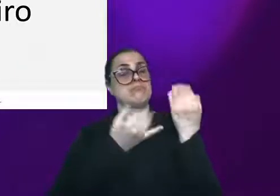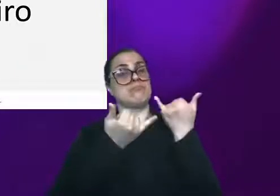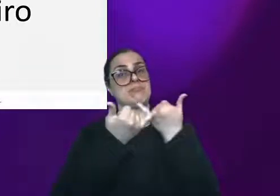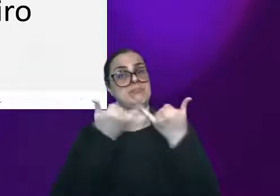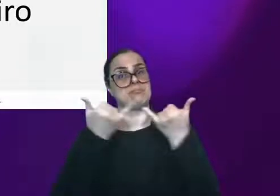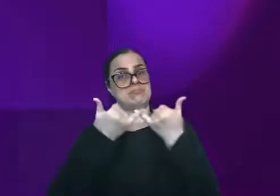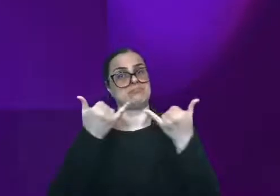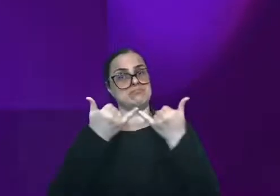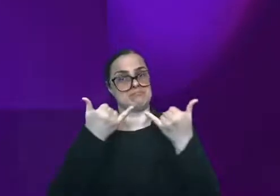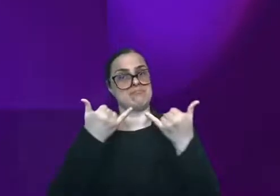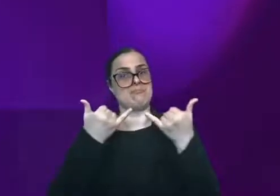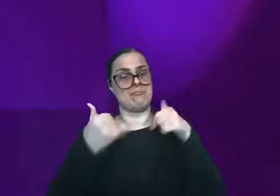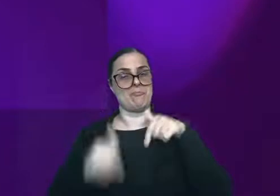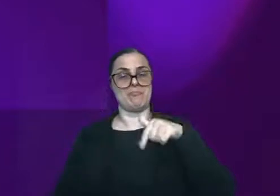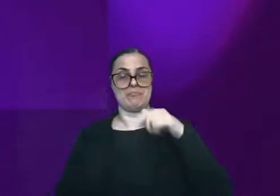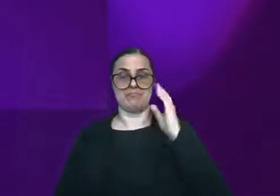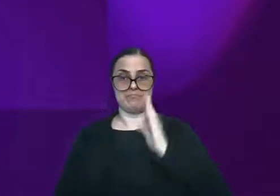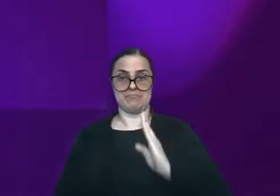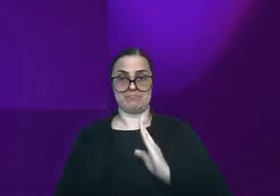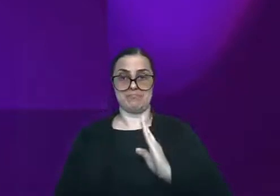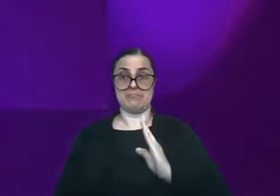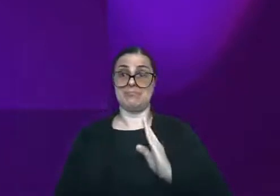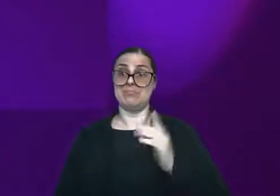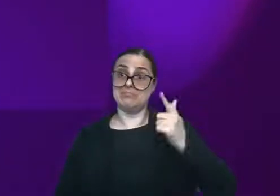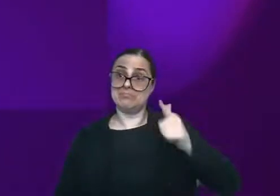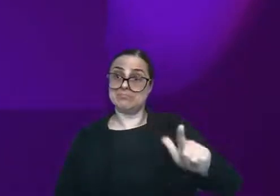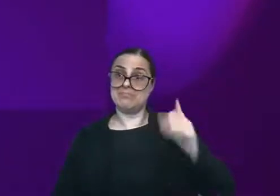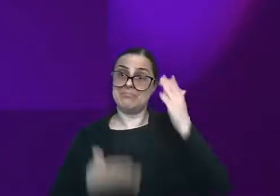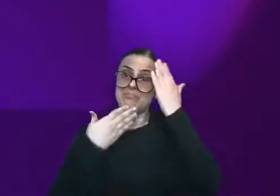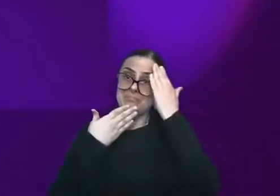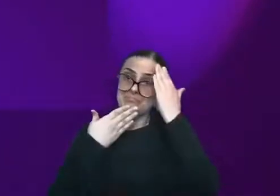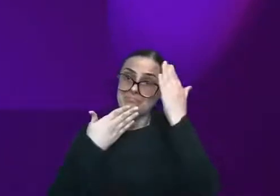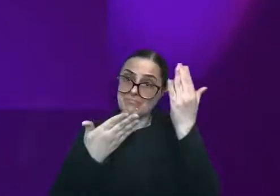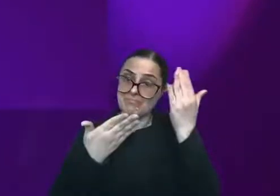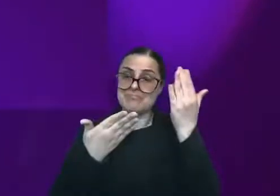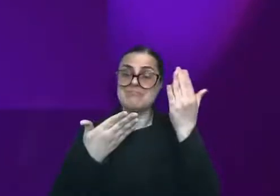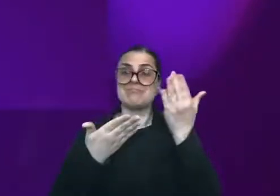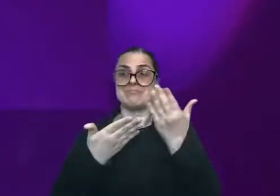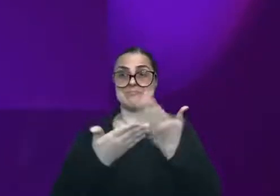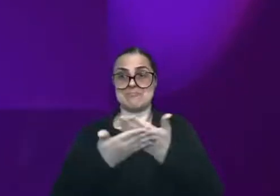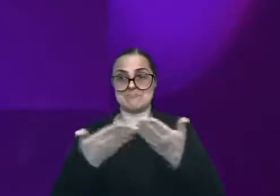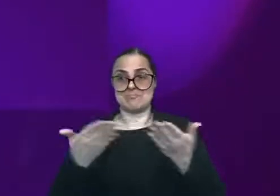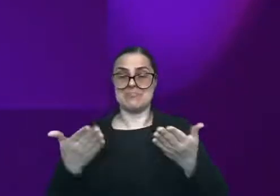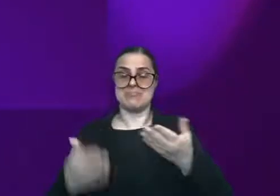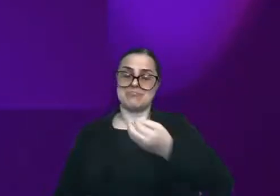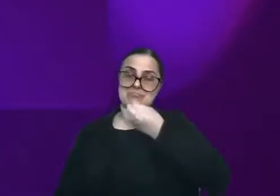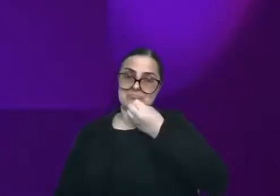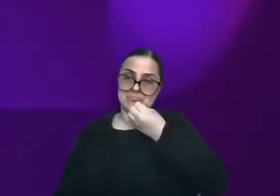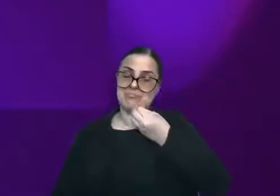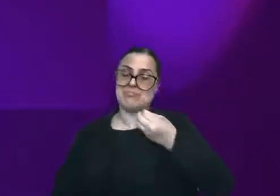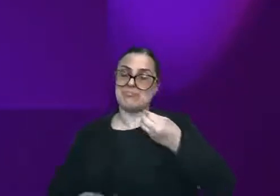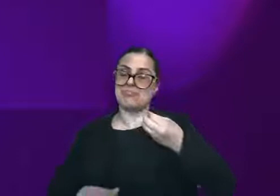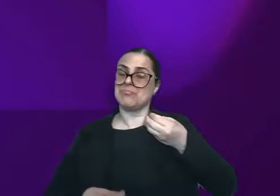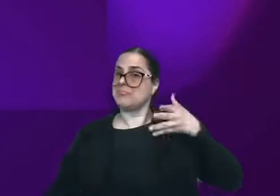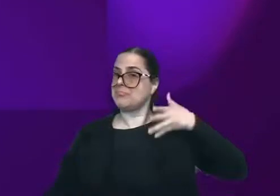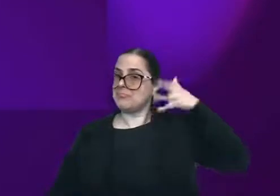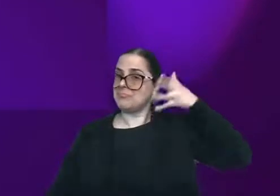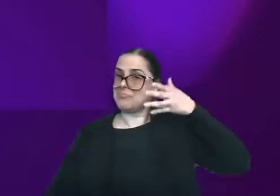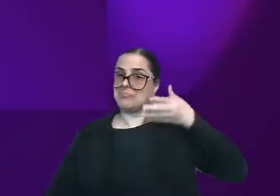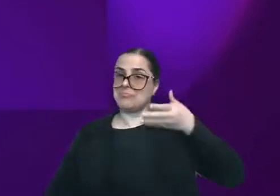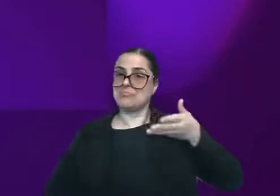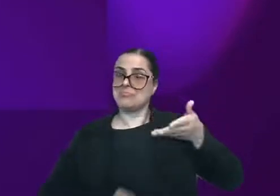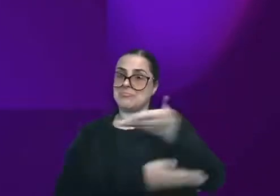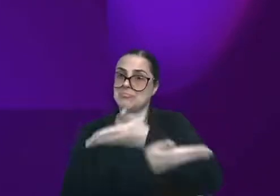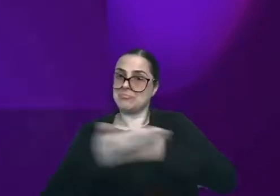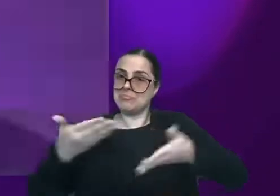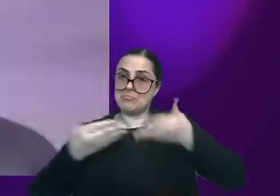no mundo. Mais uma vez, agradecer a possibilidade de falar com vocês sobre esse tema, que nos é